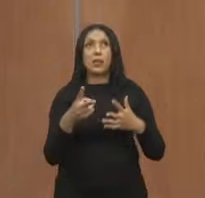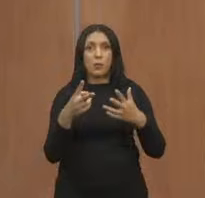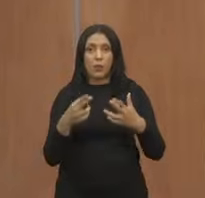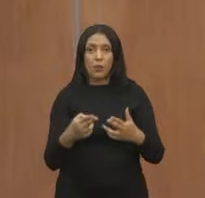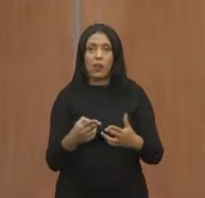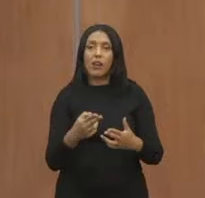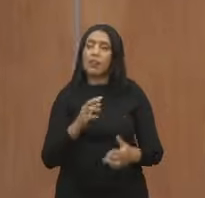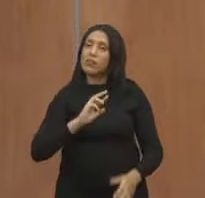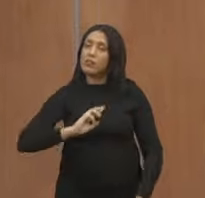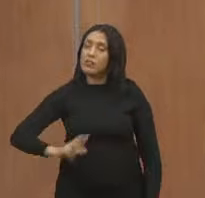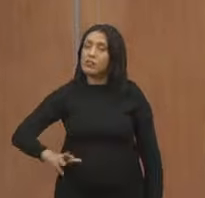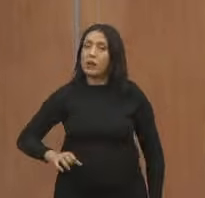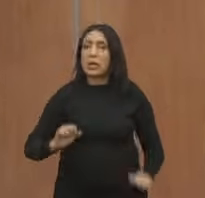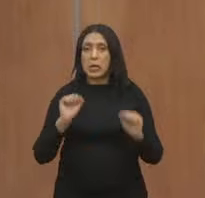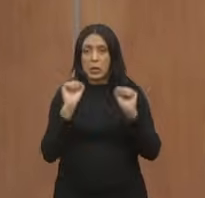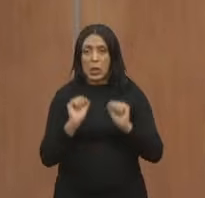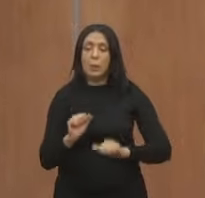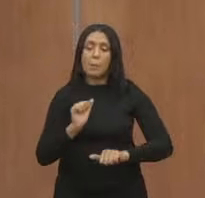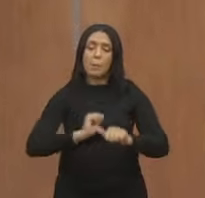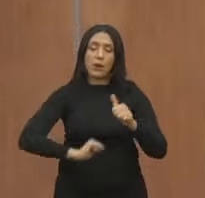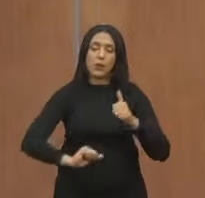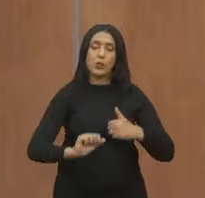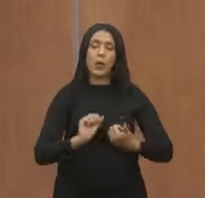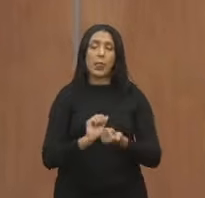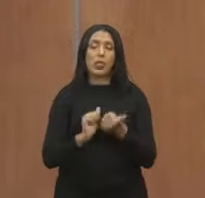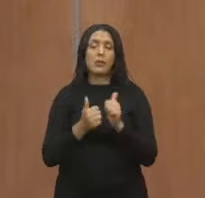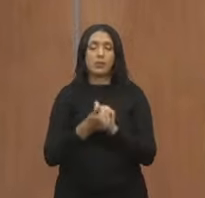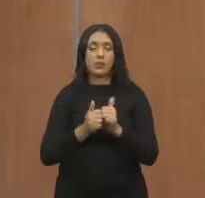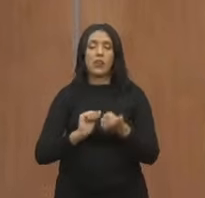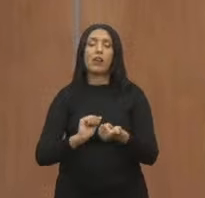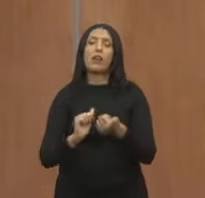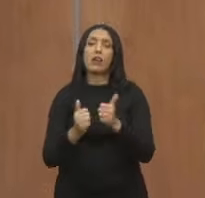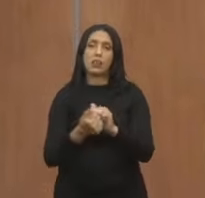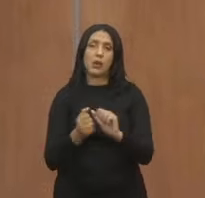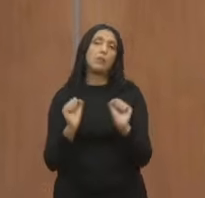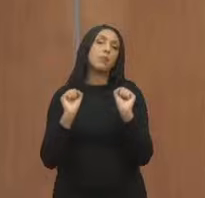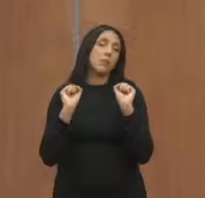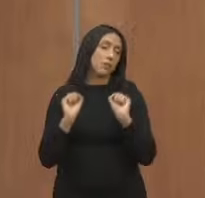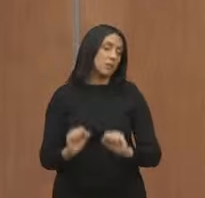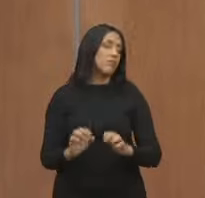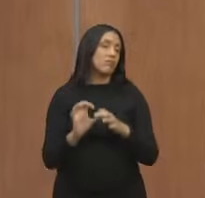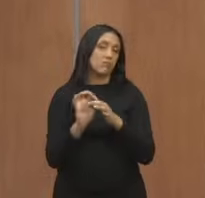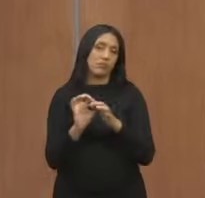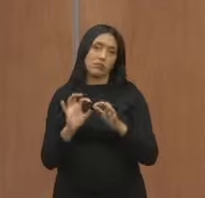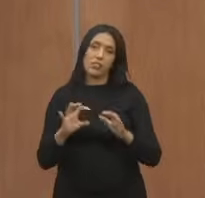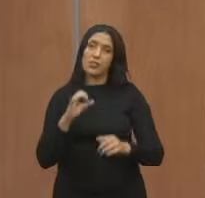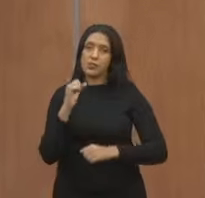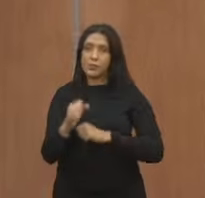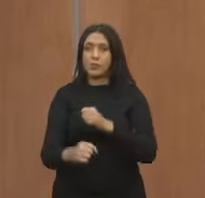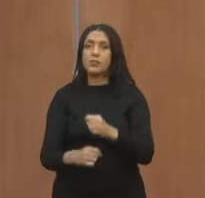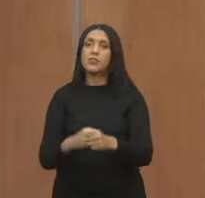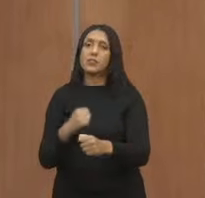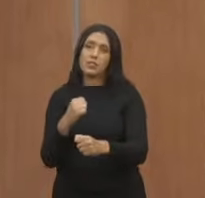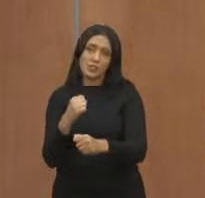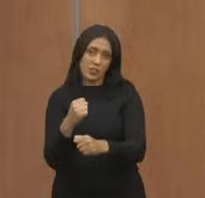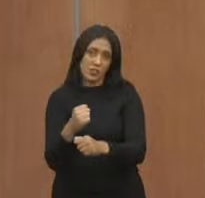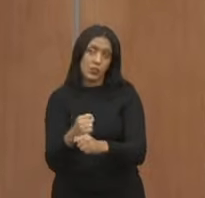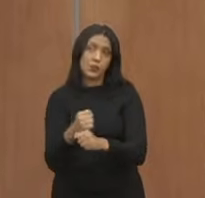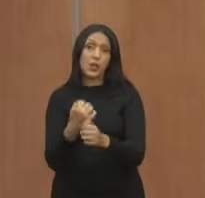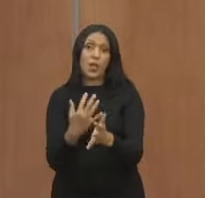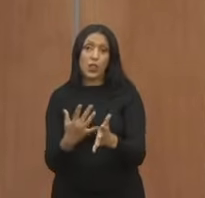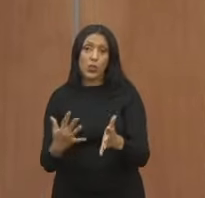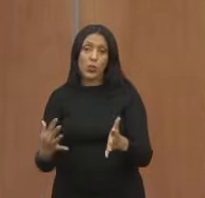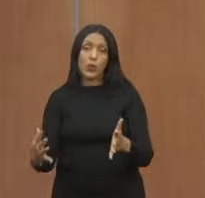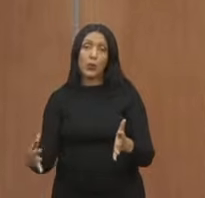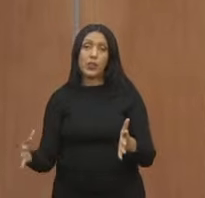um orçamento para cobrir uma área ou outra. Isso é importante porque cabe ao gestor também verificar ao longo dos anos o que tem que ser feito na cidade, o que tem que